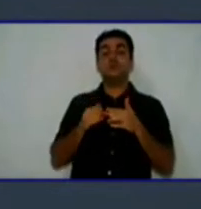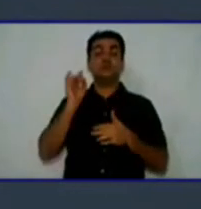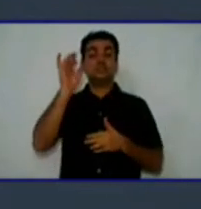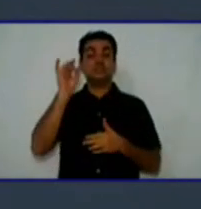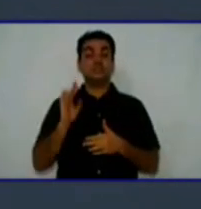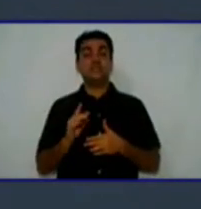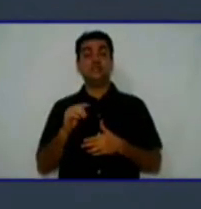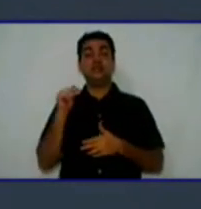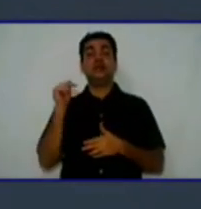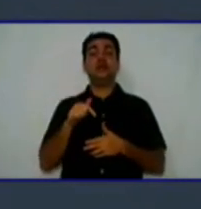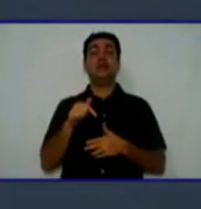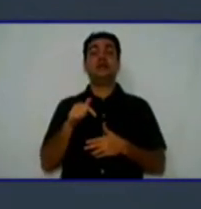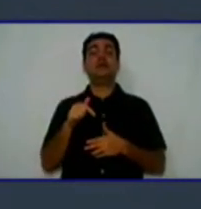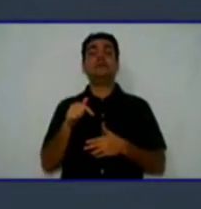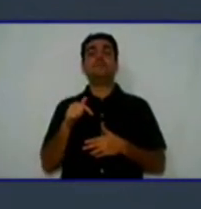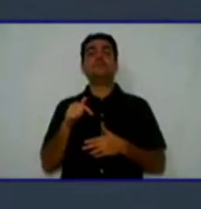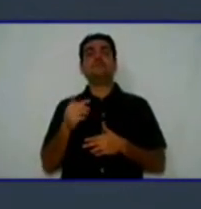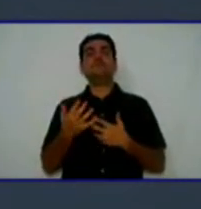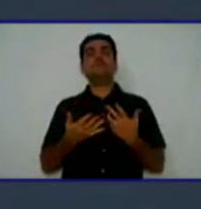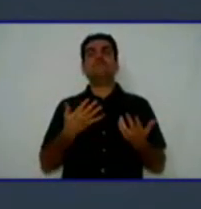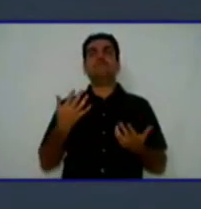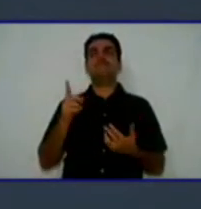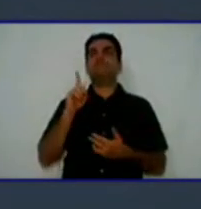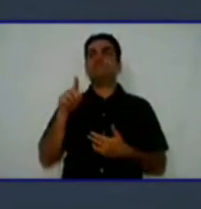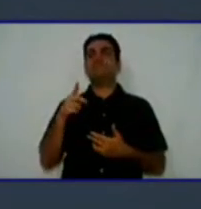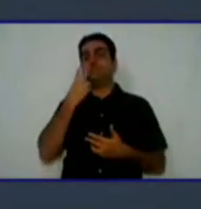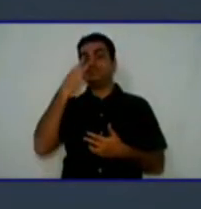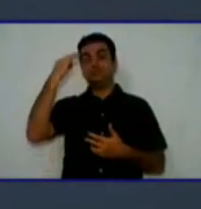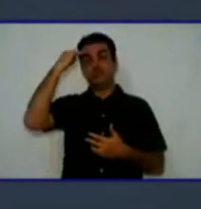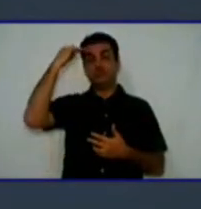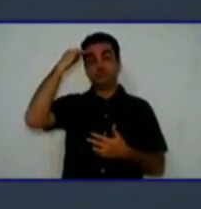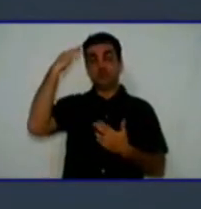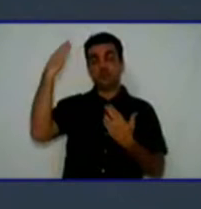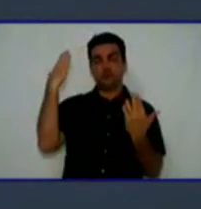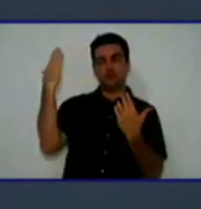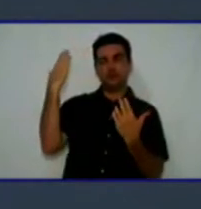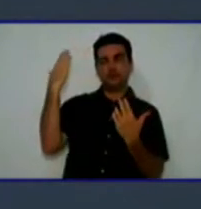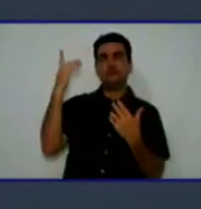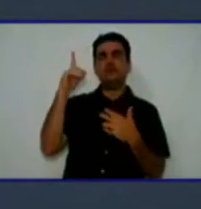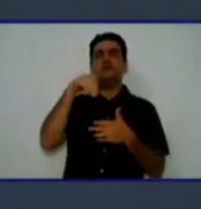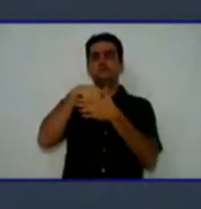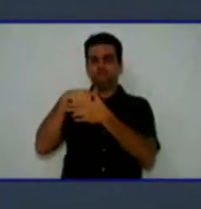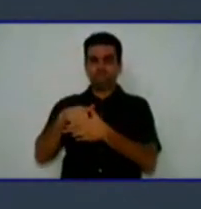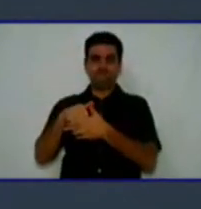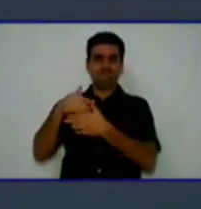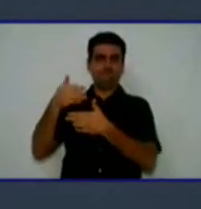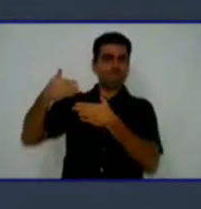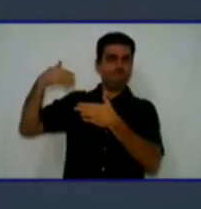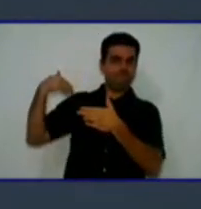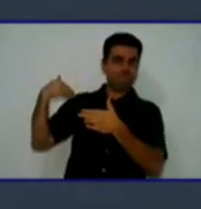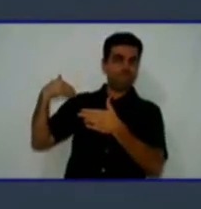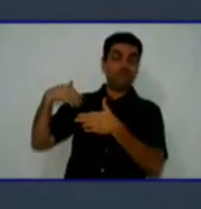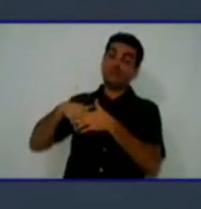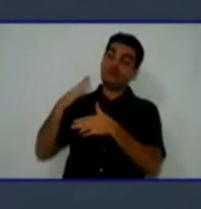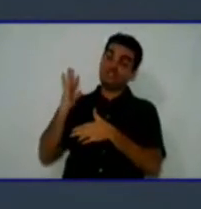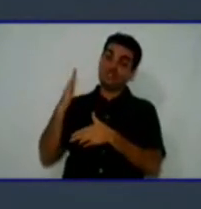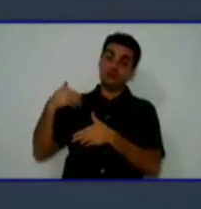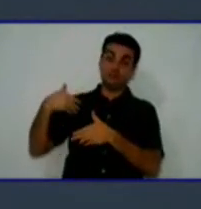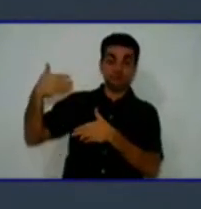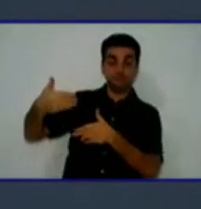na verdade, não registra na memória os votos anteriormente proferidos,